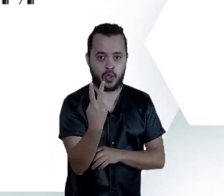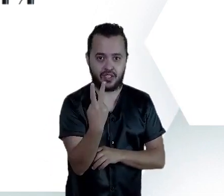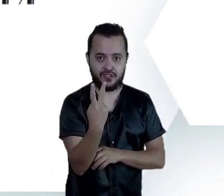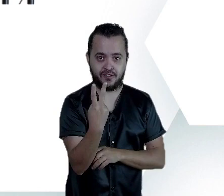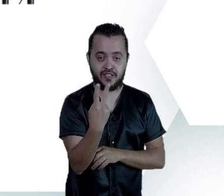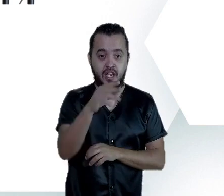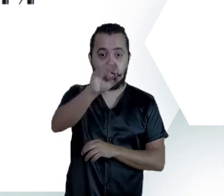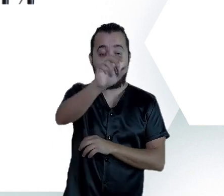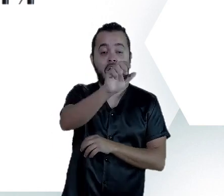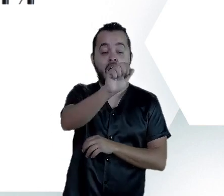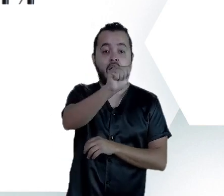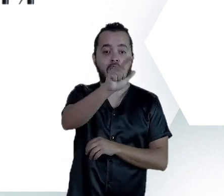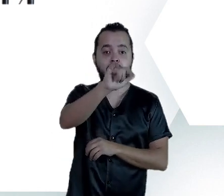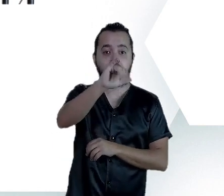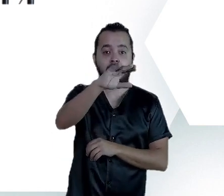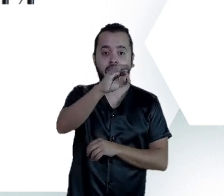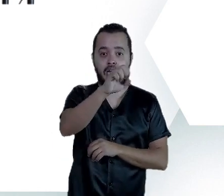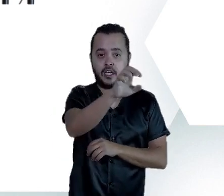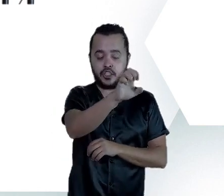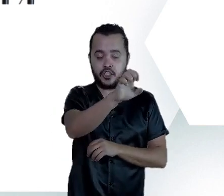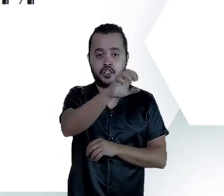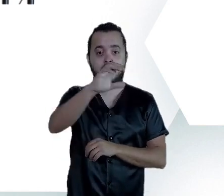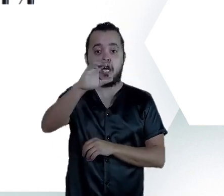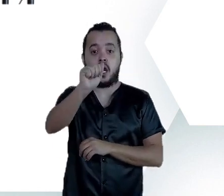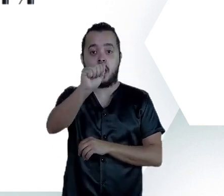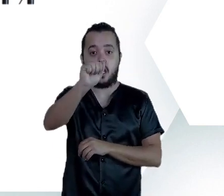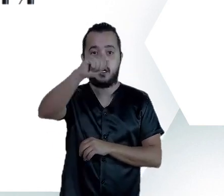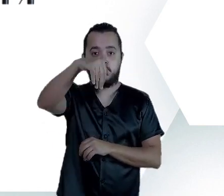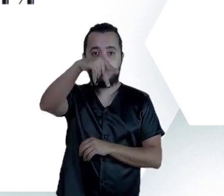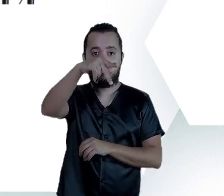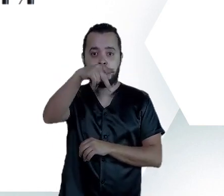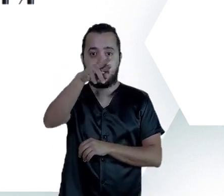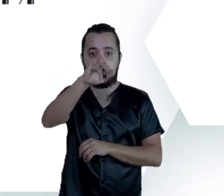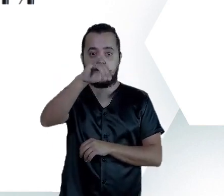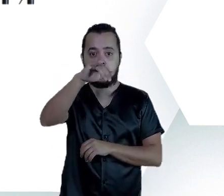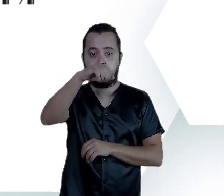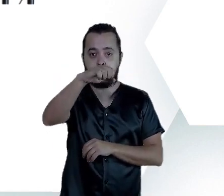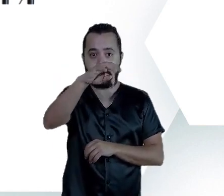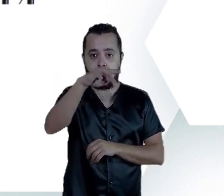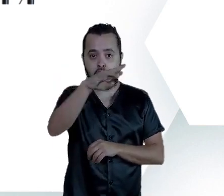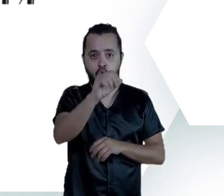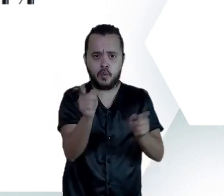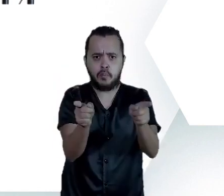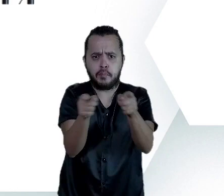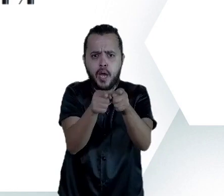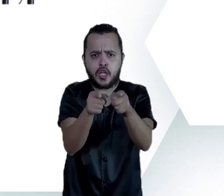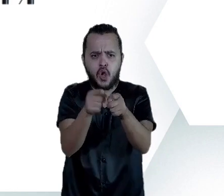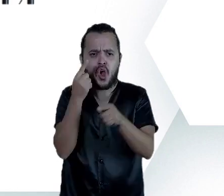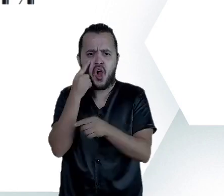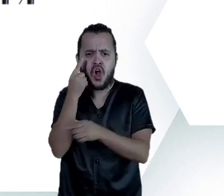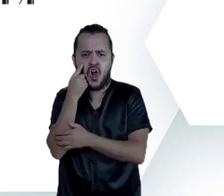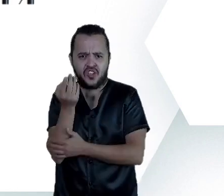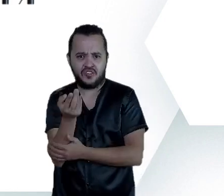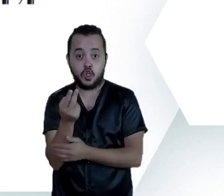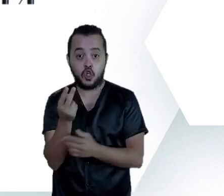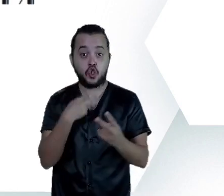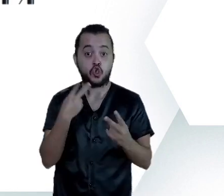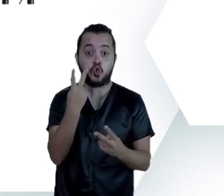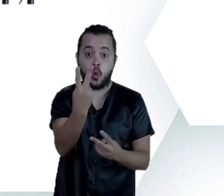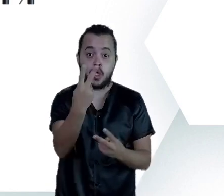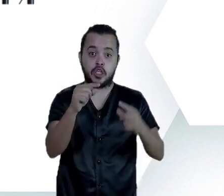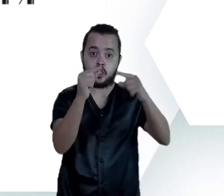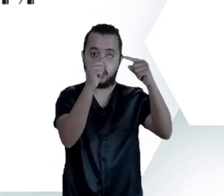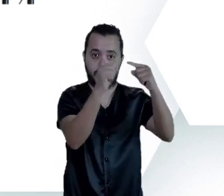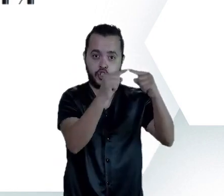alicate amperímetro, eu tenho um outro alicate amperímetro, uma variação do alicate amperímetro, ele é bem menor, então estou mostrando aqui para vocês dois tipos de